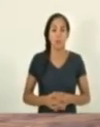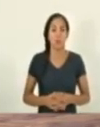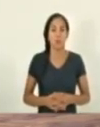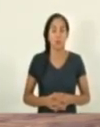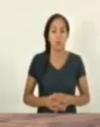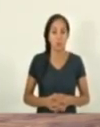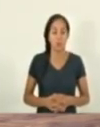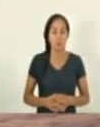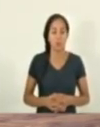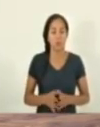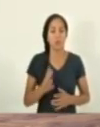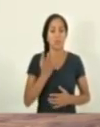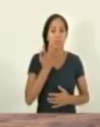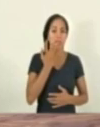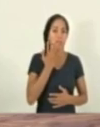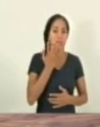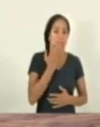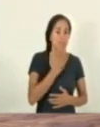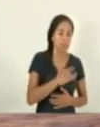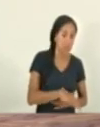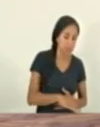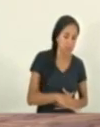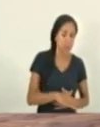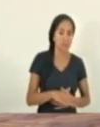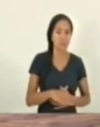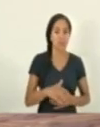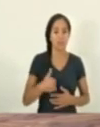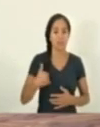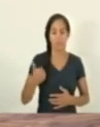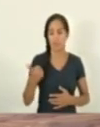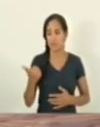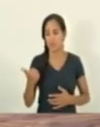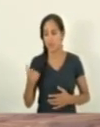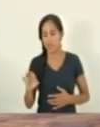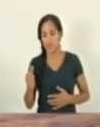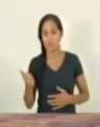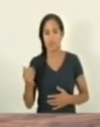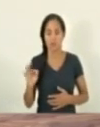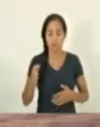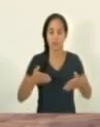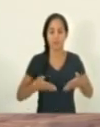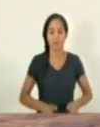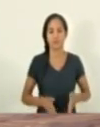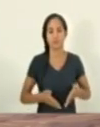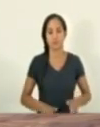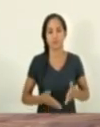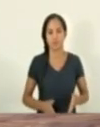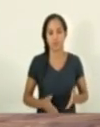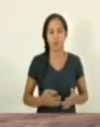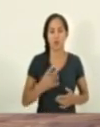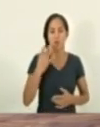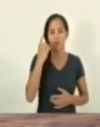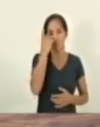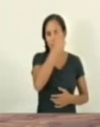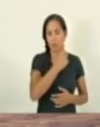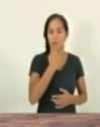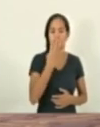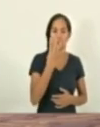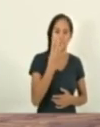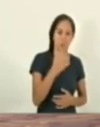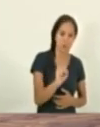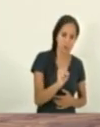por crianças a cada 48 horas e fica dentro de um cenário que se configura, obviamente, como